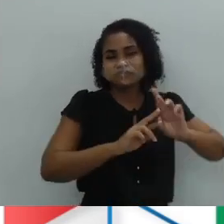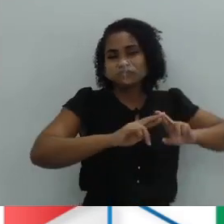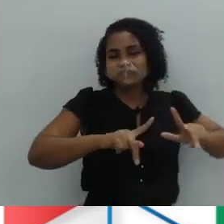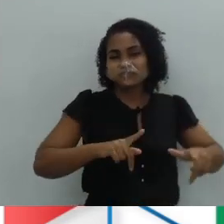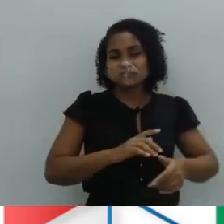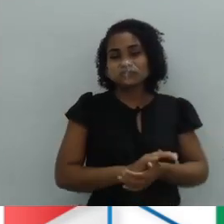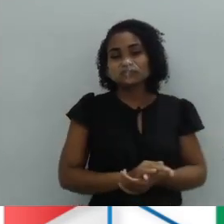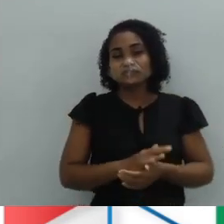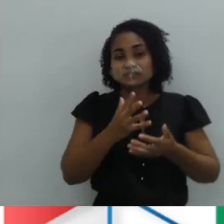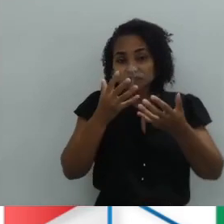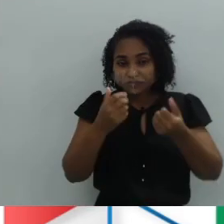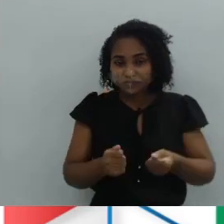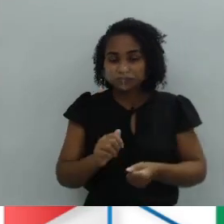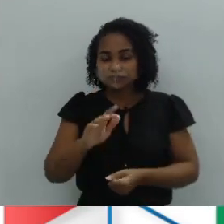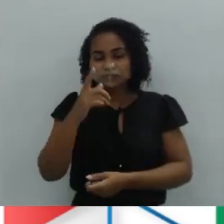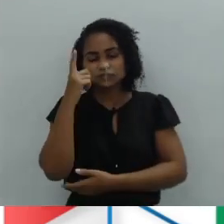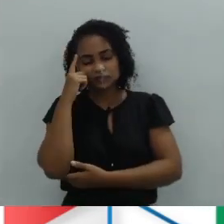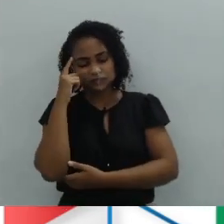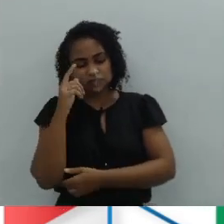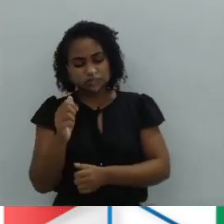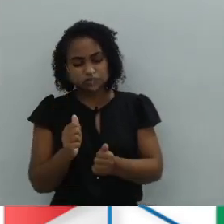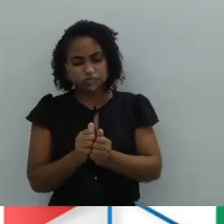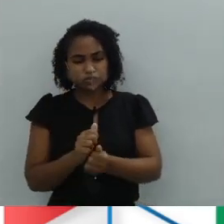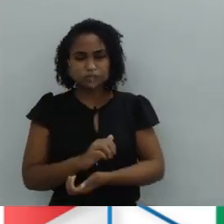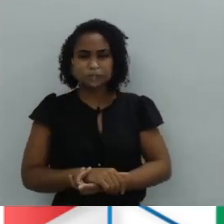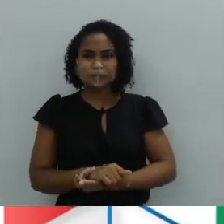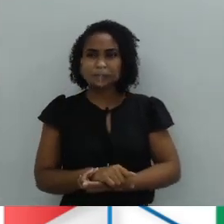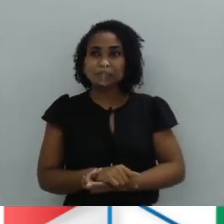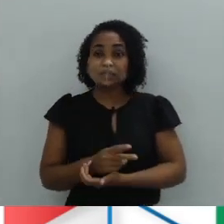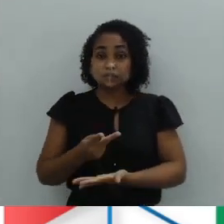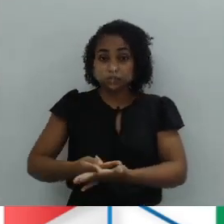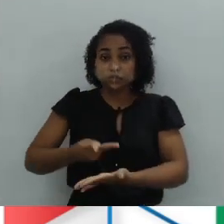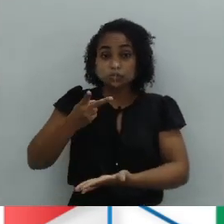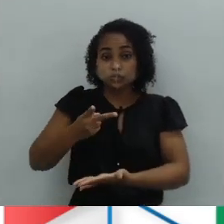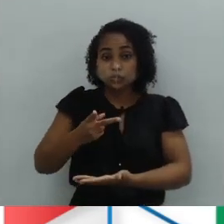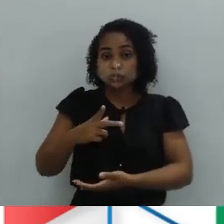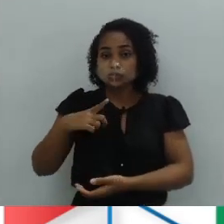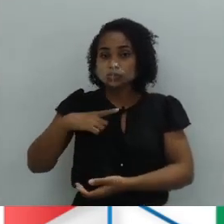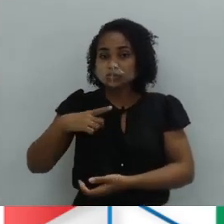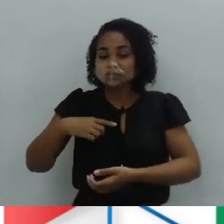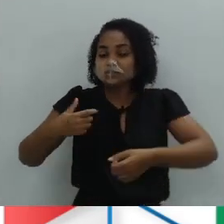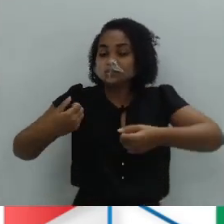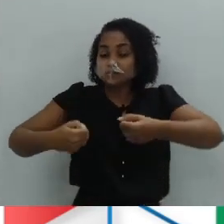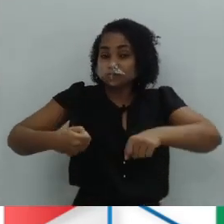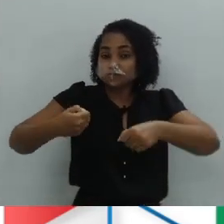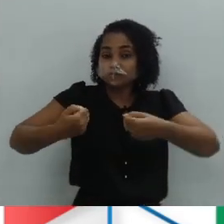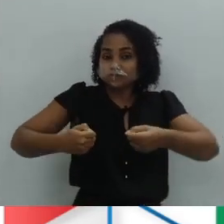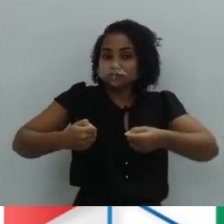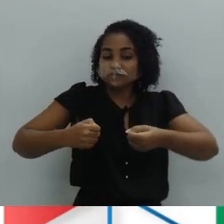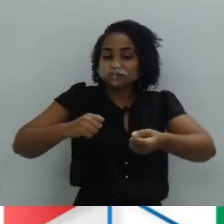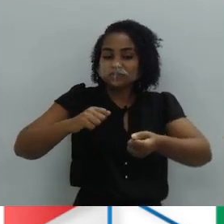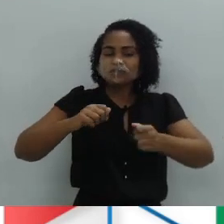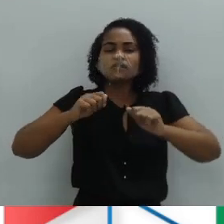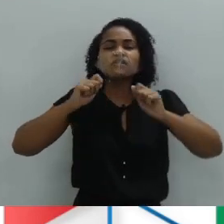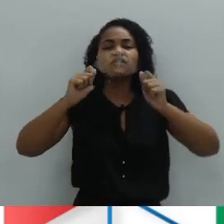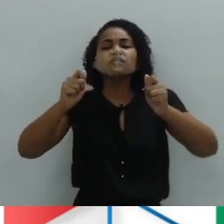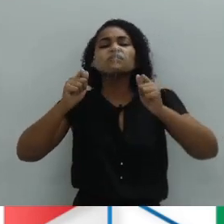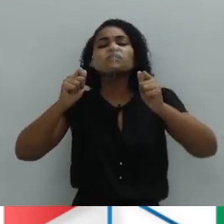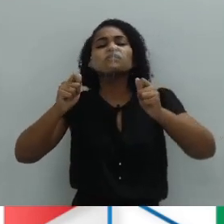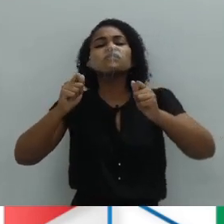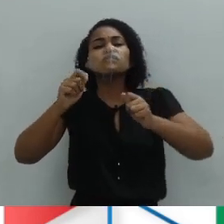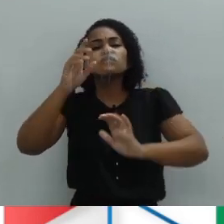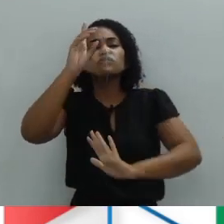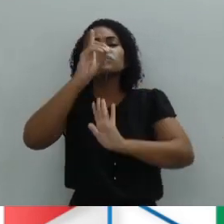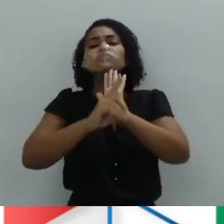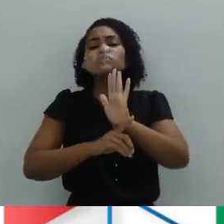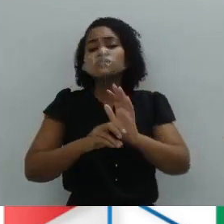diferente. Então vamos lá, vamos pensar comigo. Numa situação em que eu necessito reivindicar algum